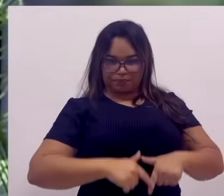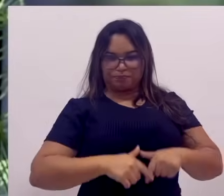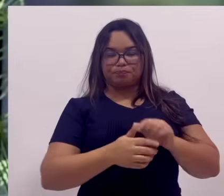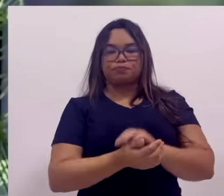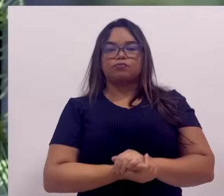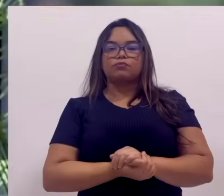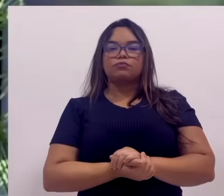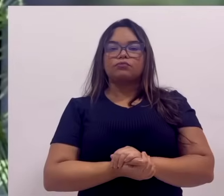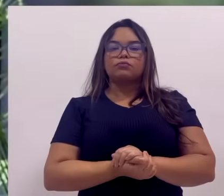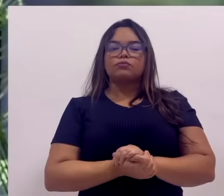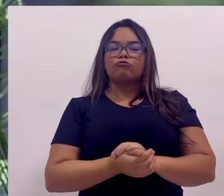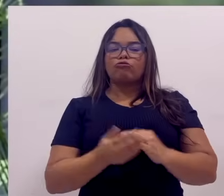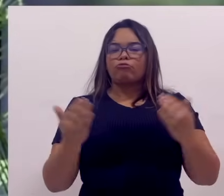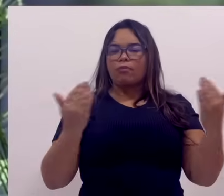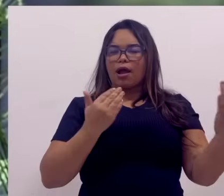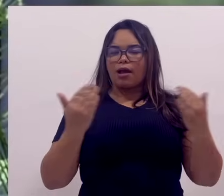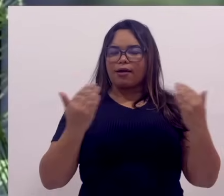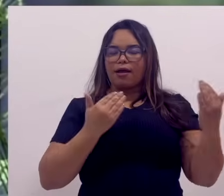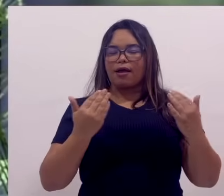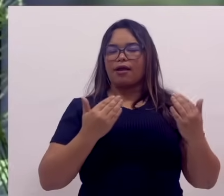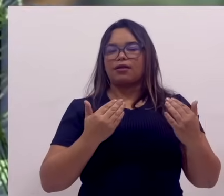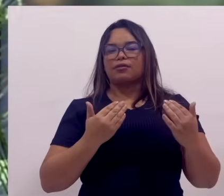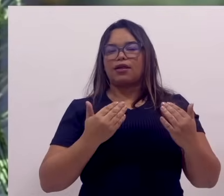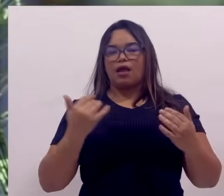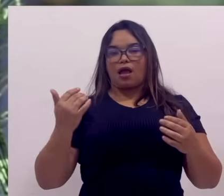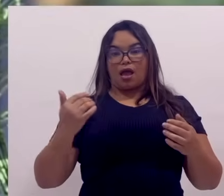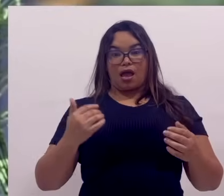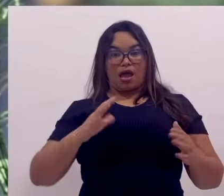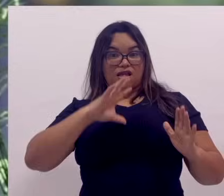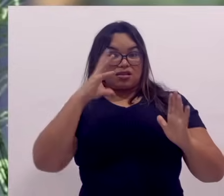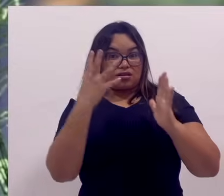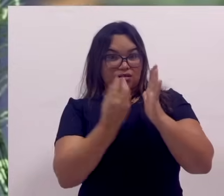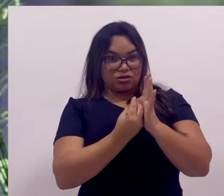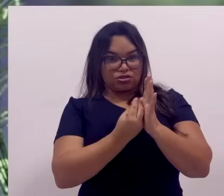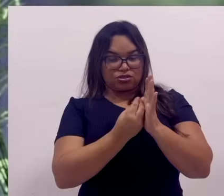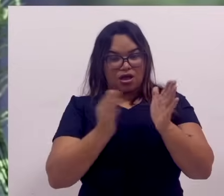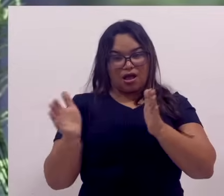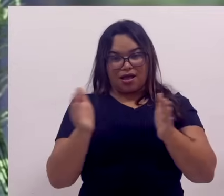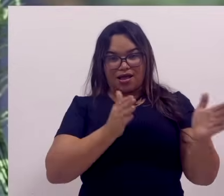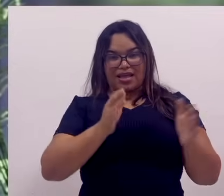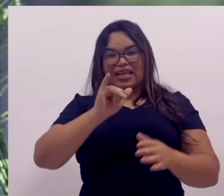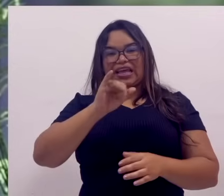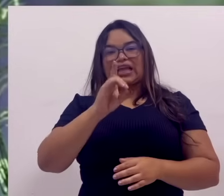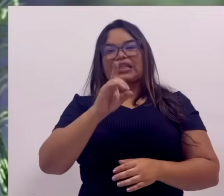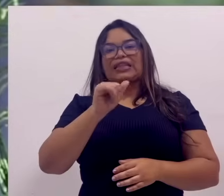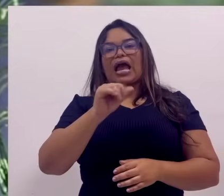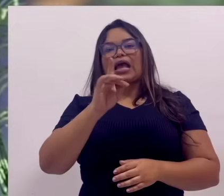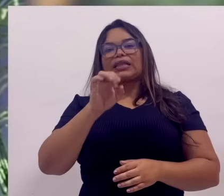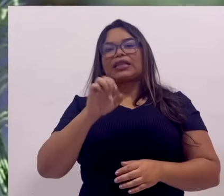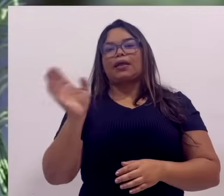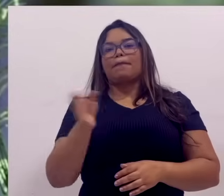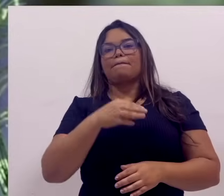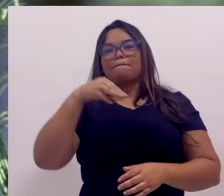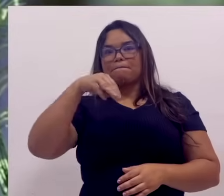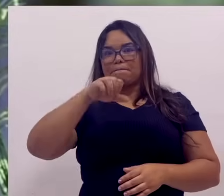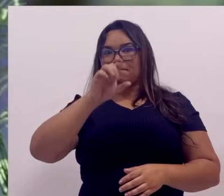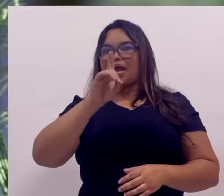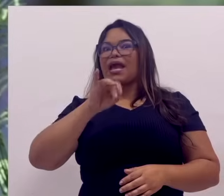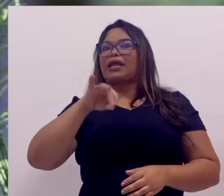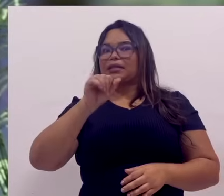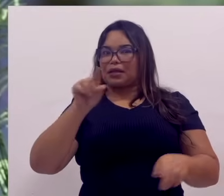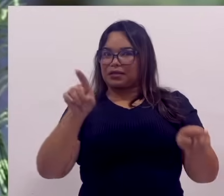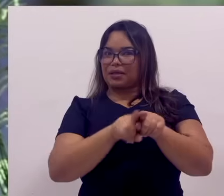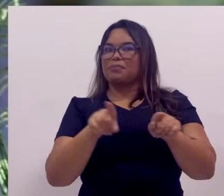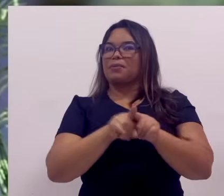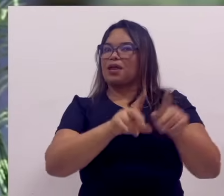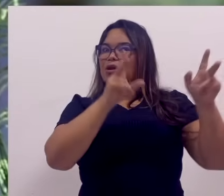outra. Agora, a Igreja da Idade Média fez exatamente o mesmo. Encontramos todo um clero dedicado a